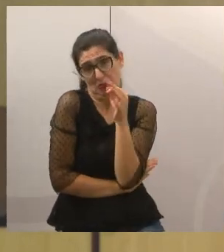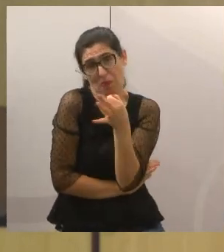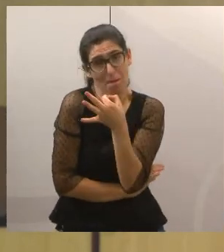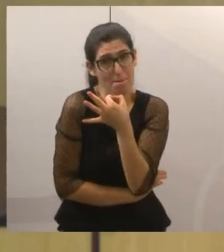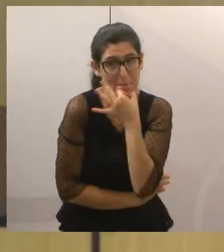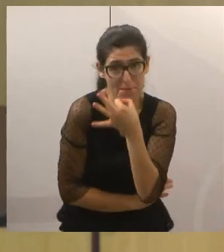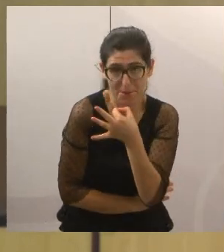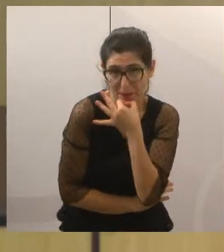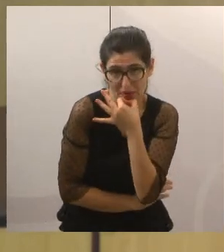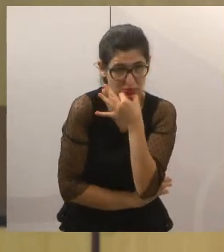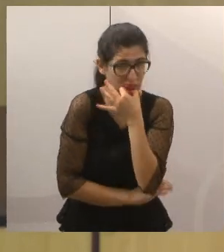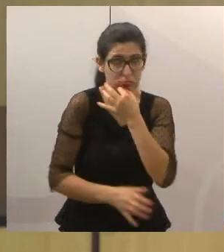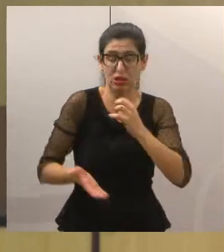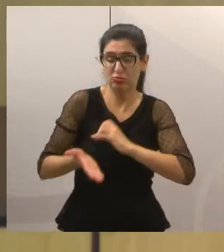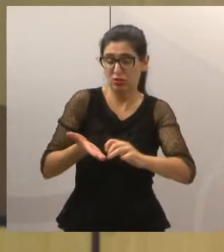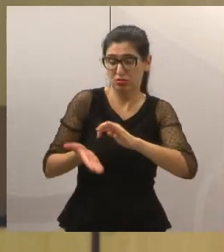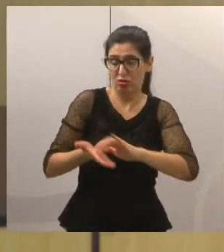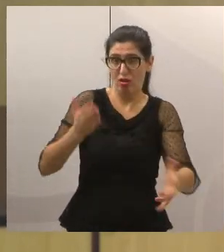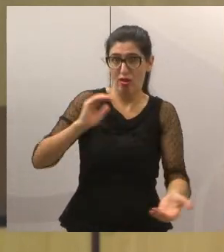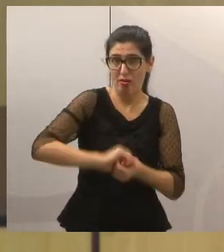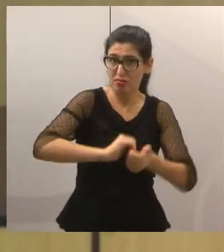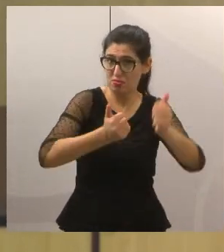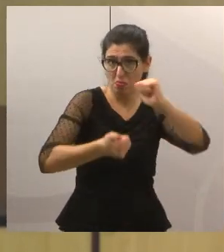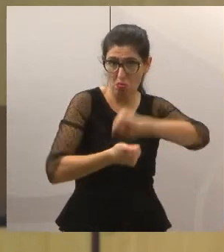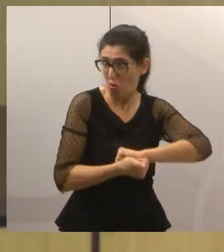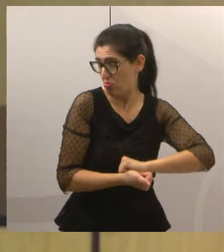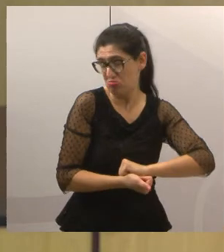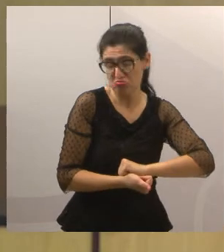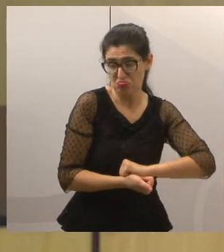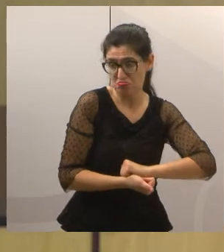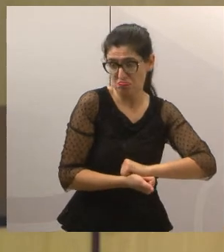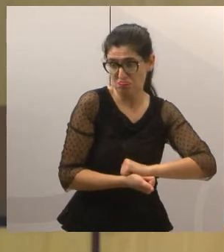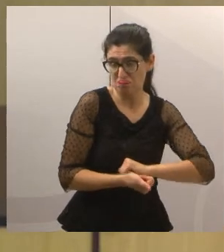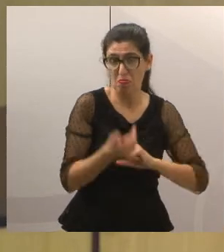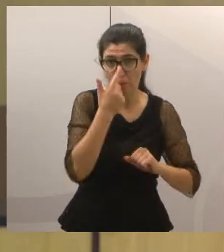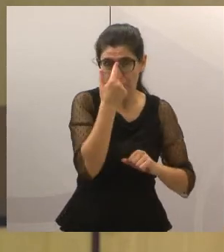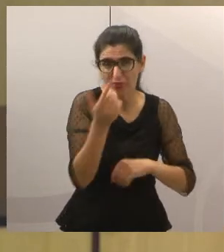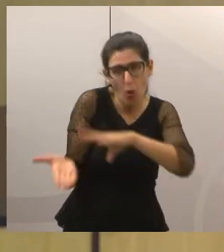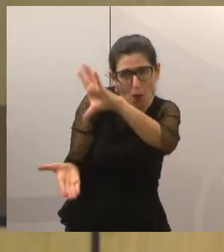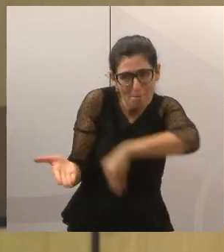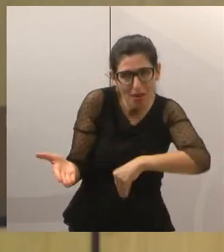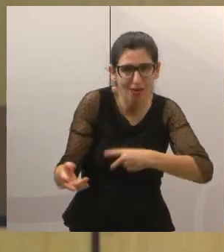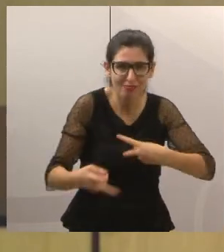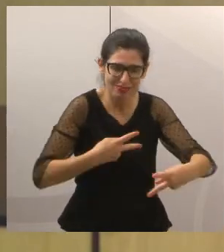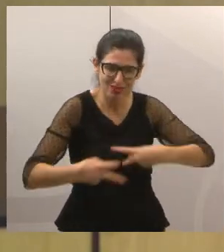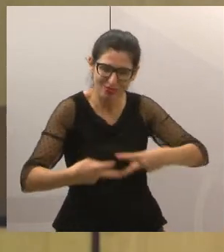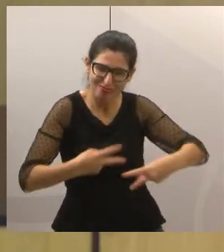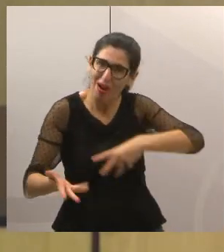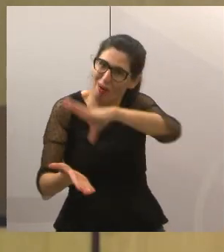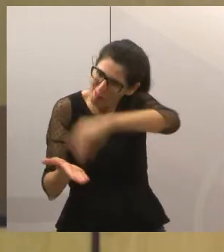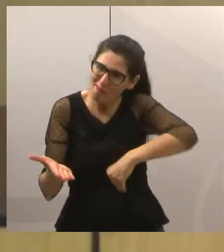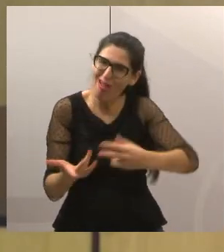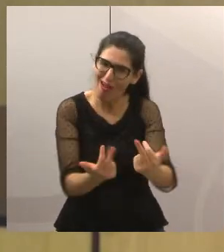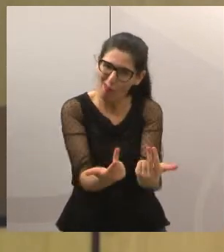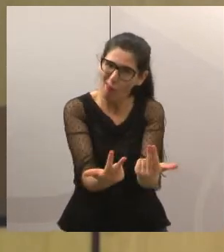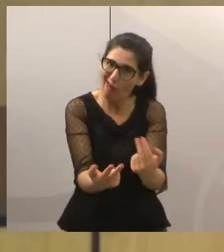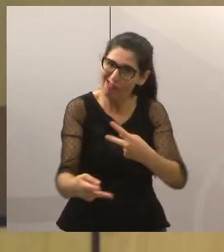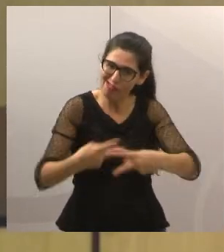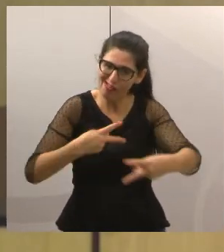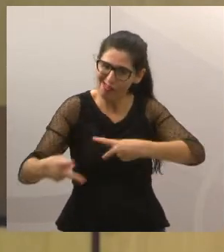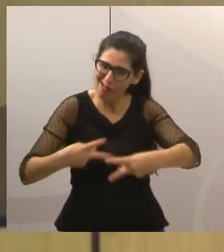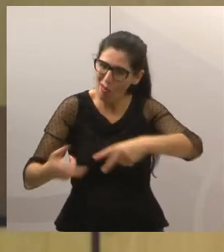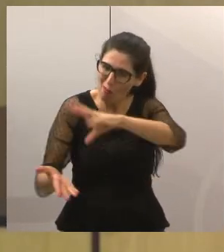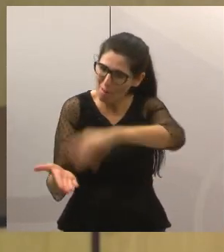Ao pessoal da Secretaria de Esporte fazer uma análise, de repente, você dá uma enxugada e entregar. Porque, no fundo,